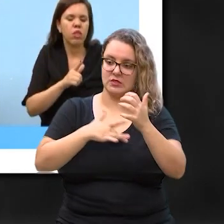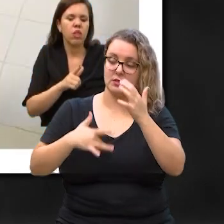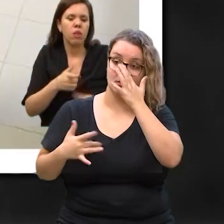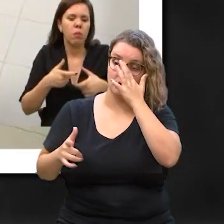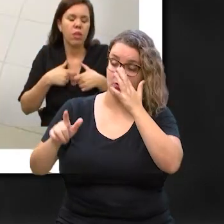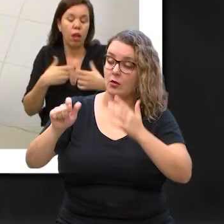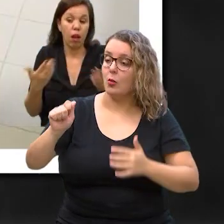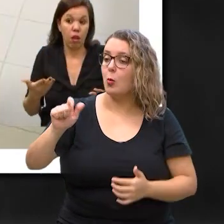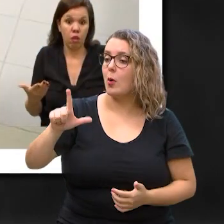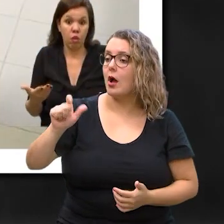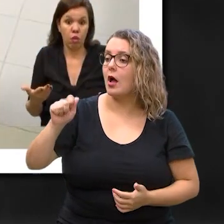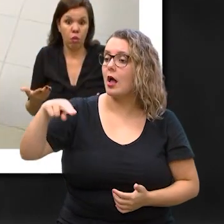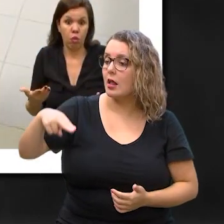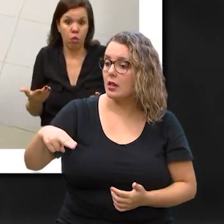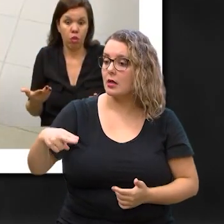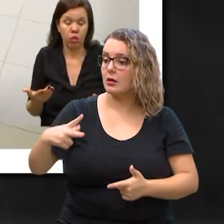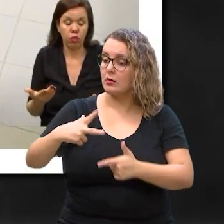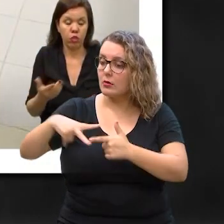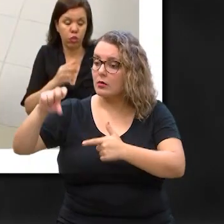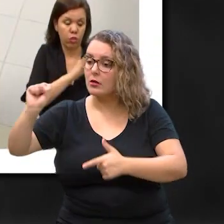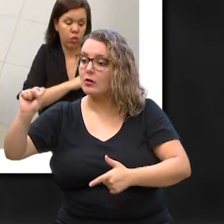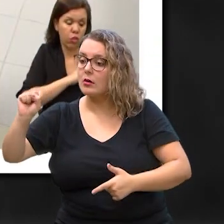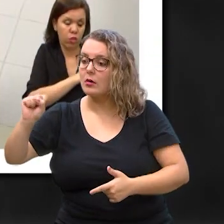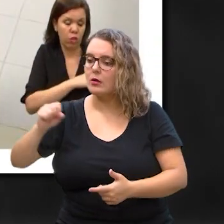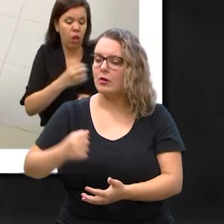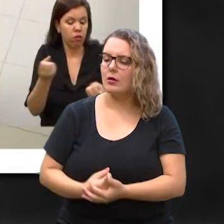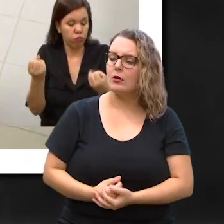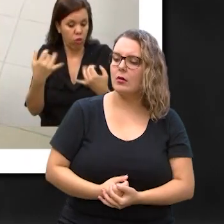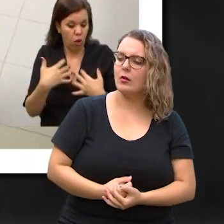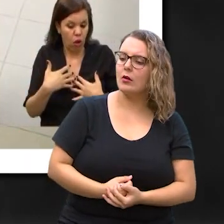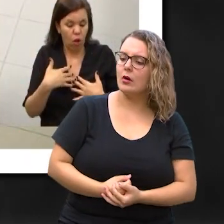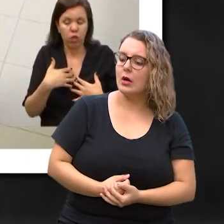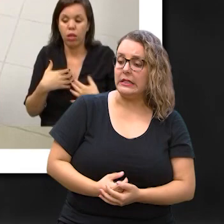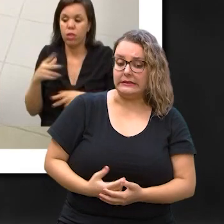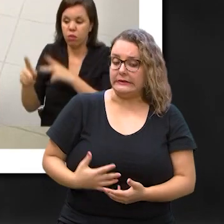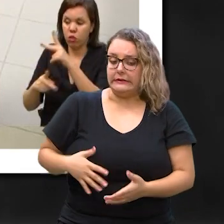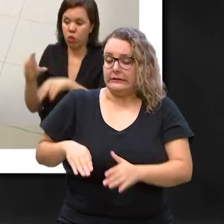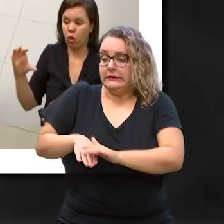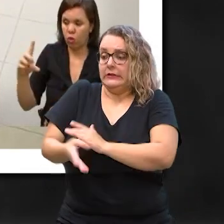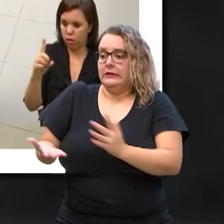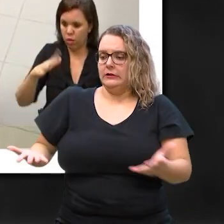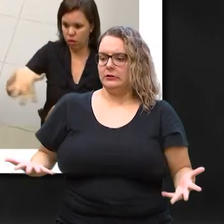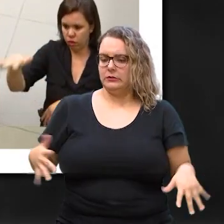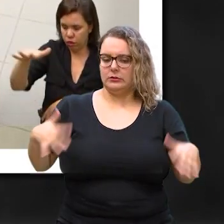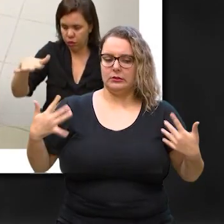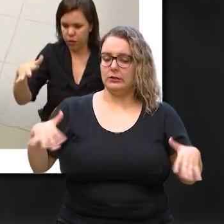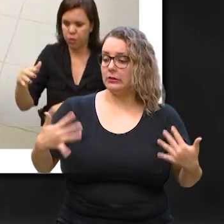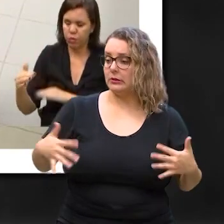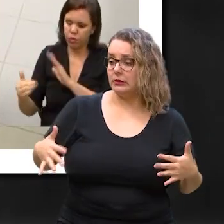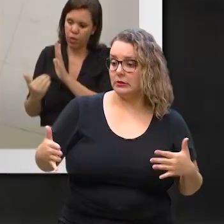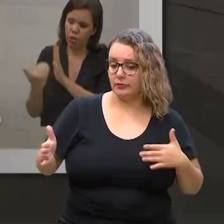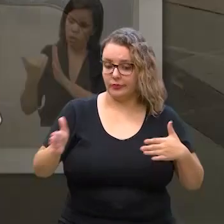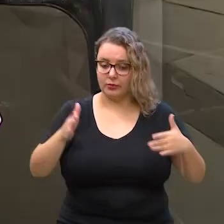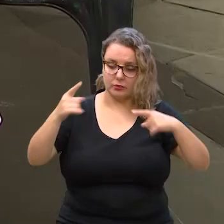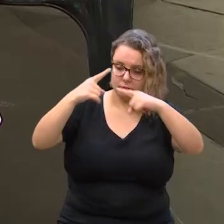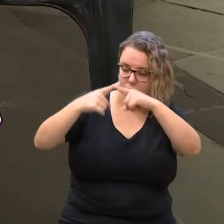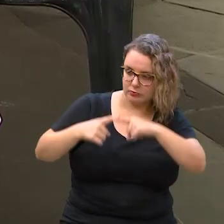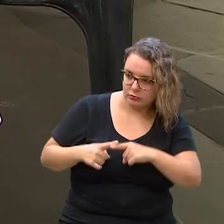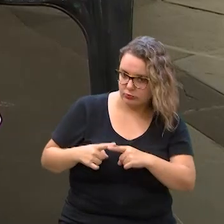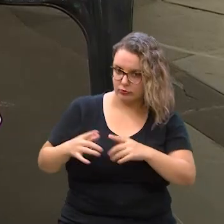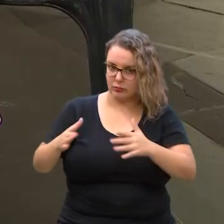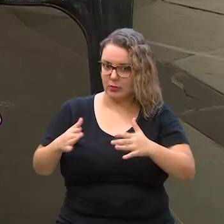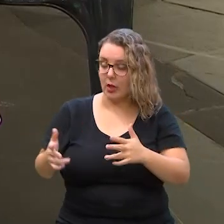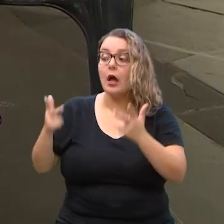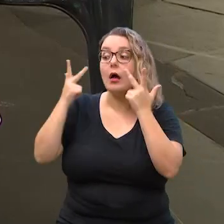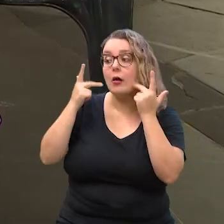das atenções, quando ele venceu o Oscar Pistorius, todo o holofote foi para ele, não estava acostumado, também ficou um período sem competir. Isso é muito